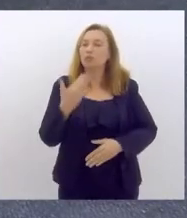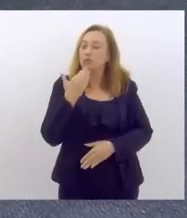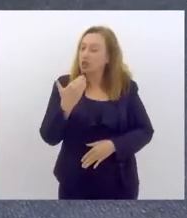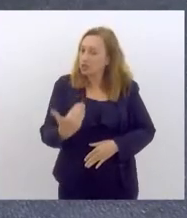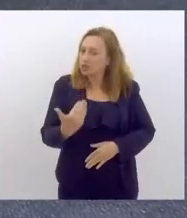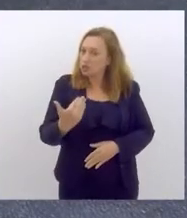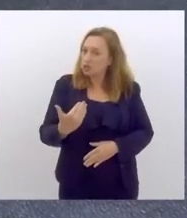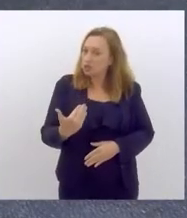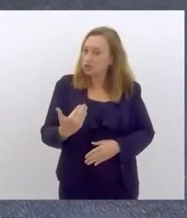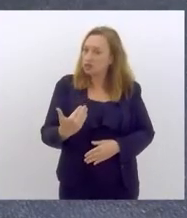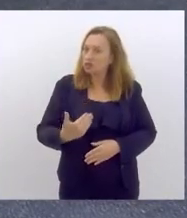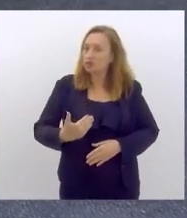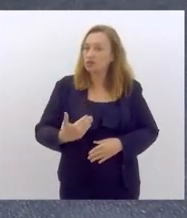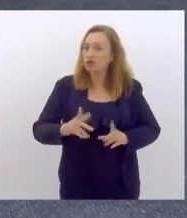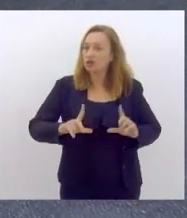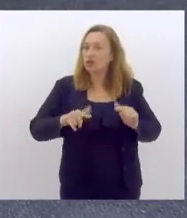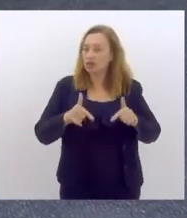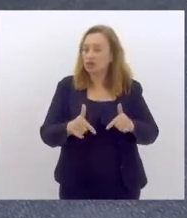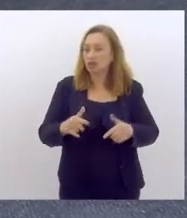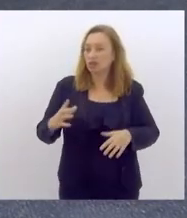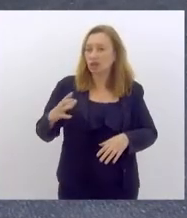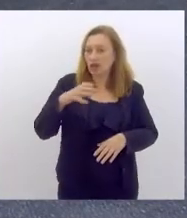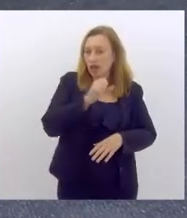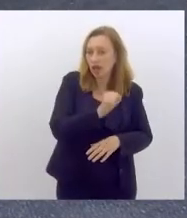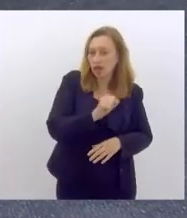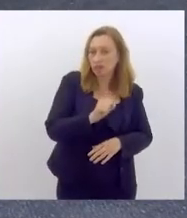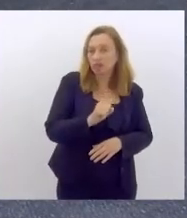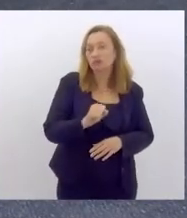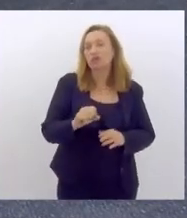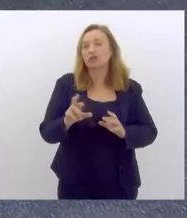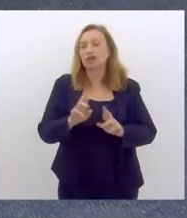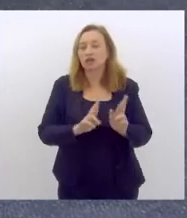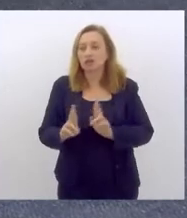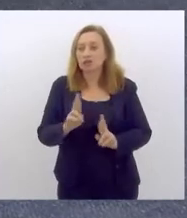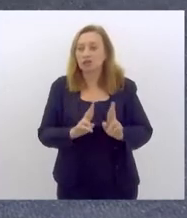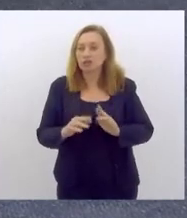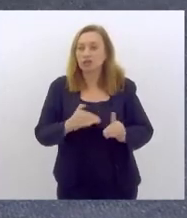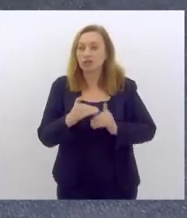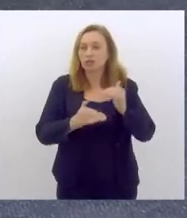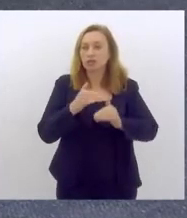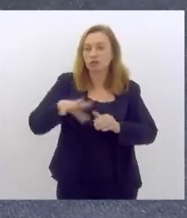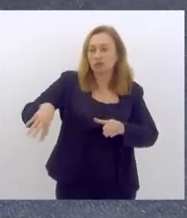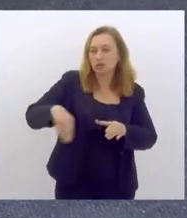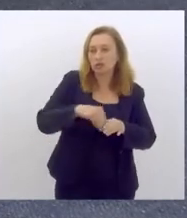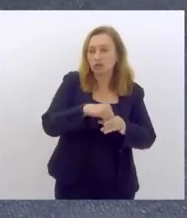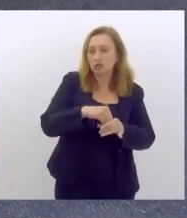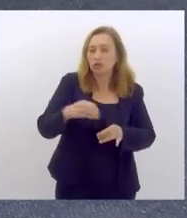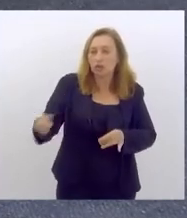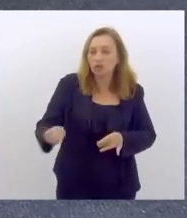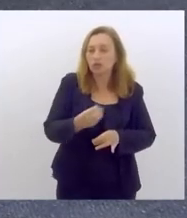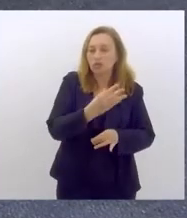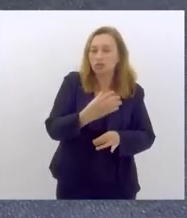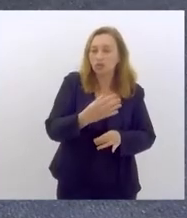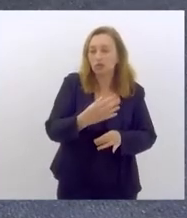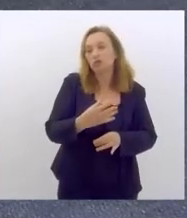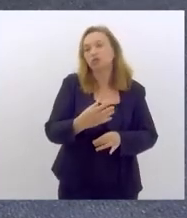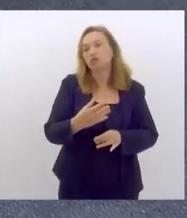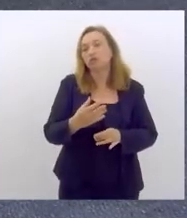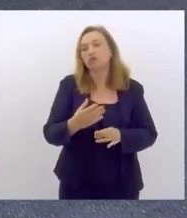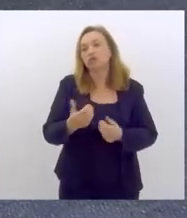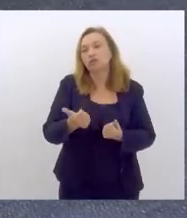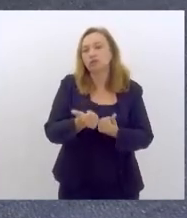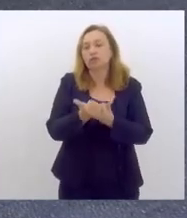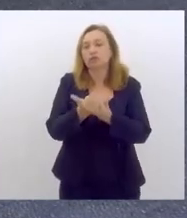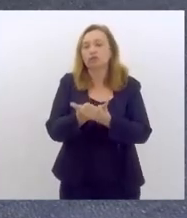solicitando providências, né, no que se referia ao processo de implementação do novo regime de